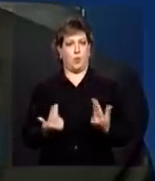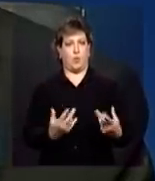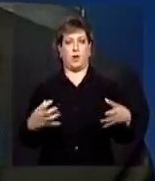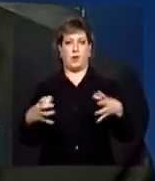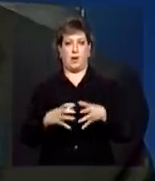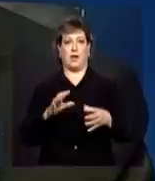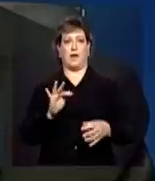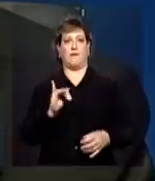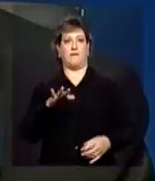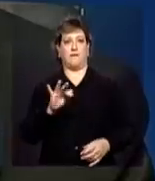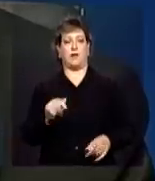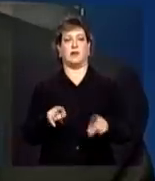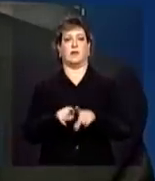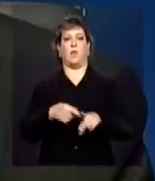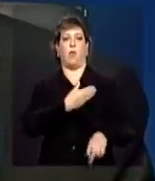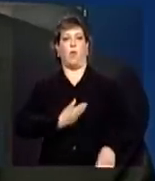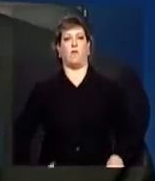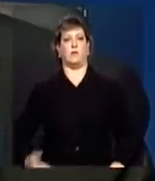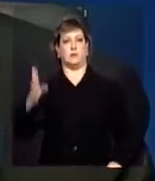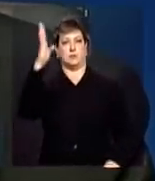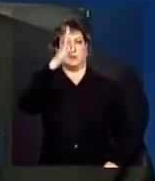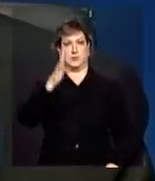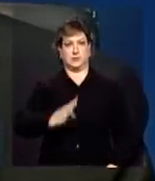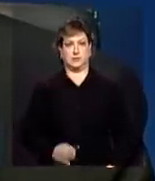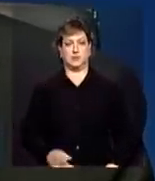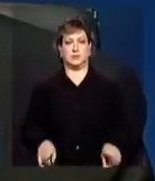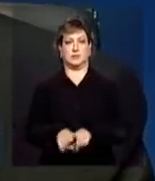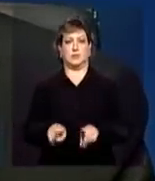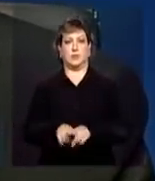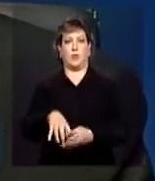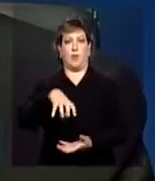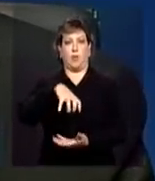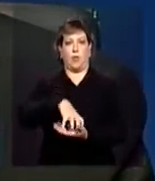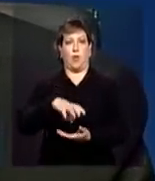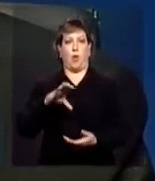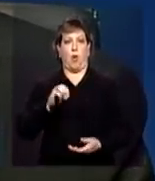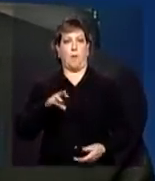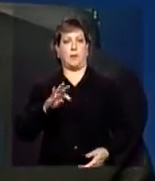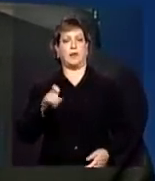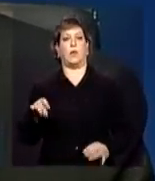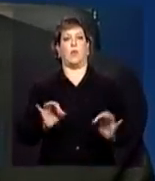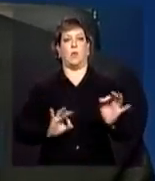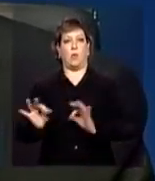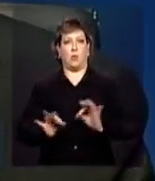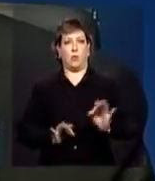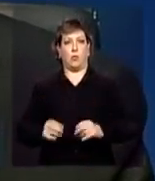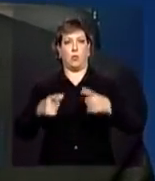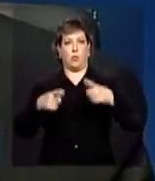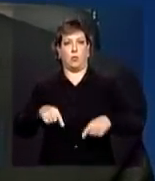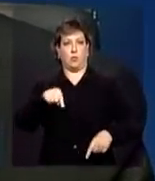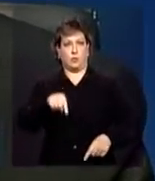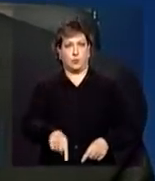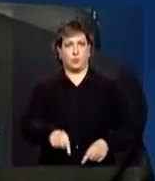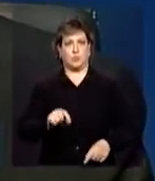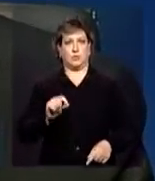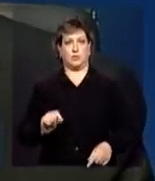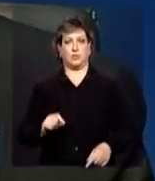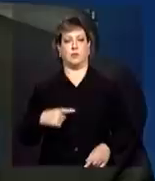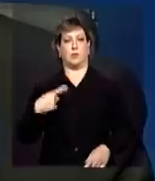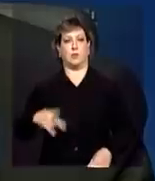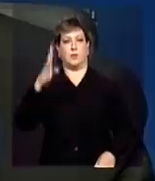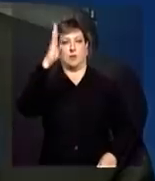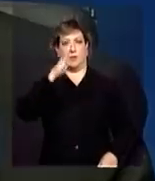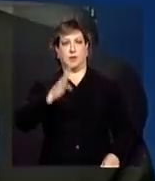FIFA, o governo brasileiro e o comitê organizador local no